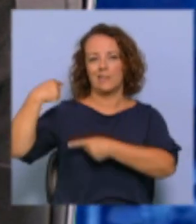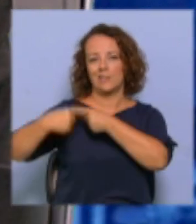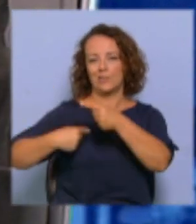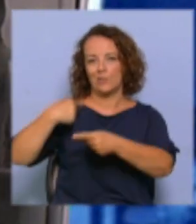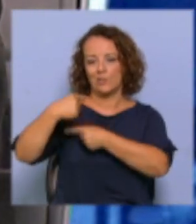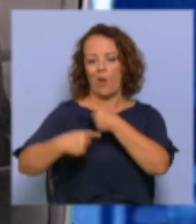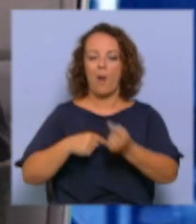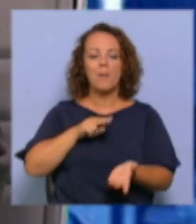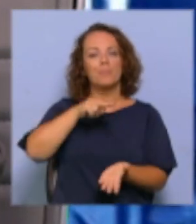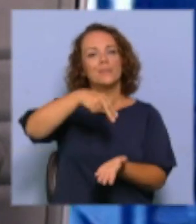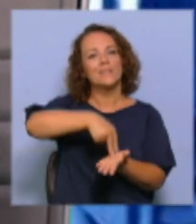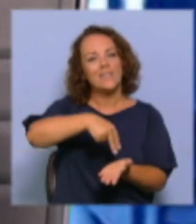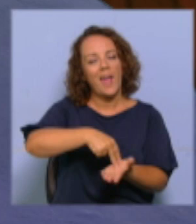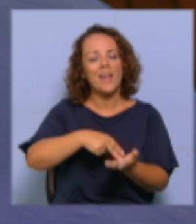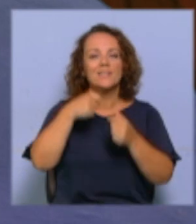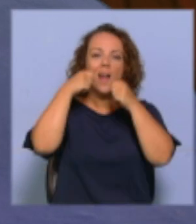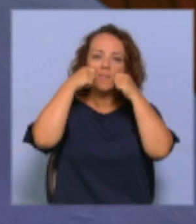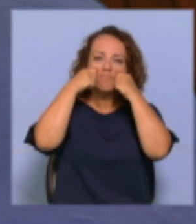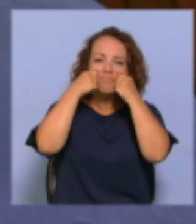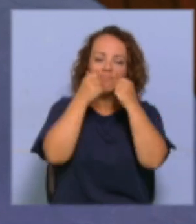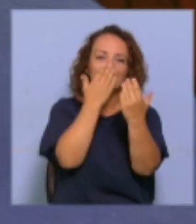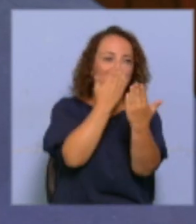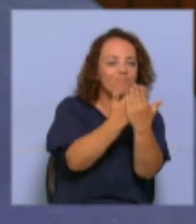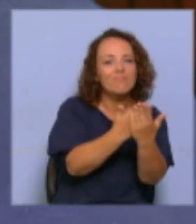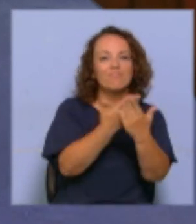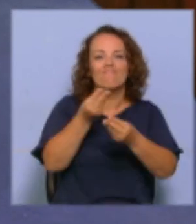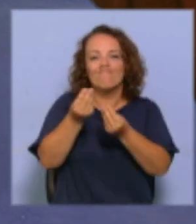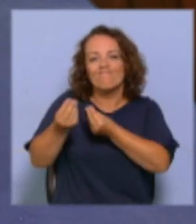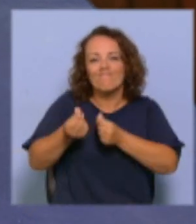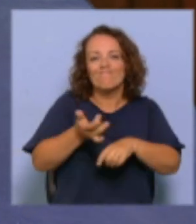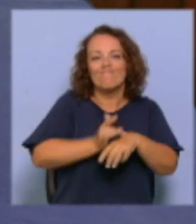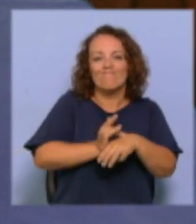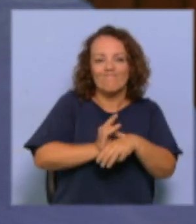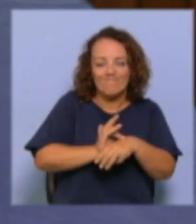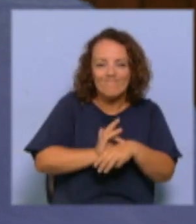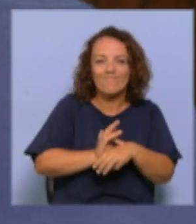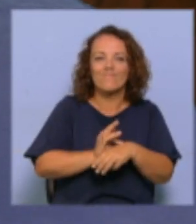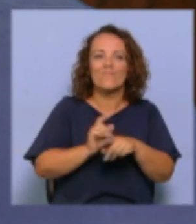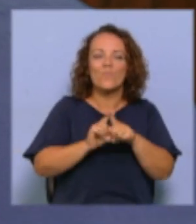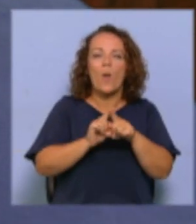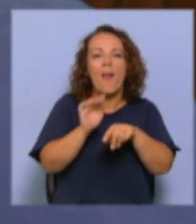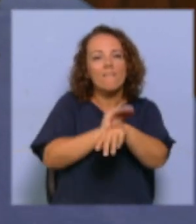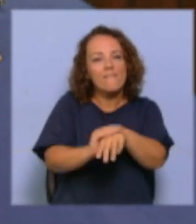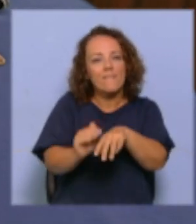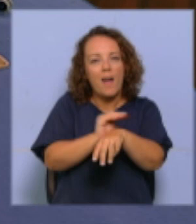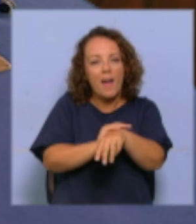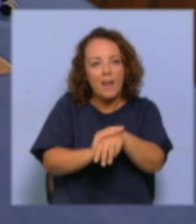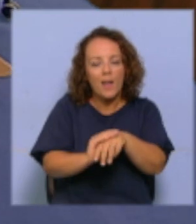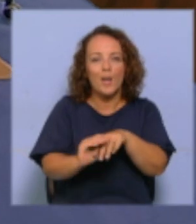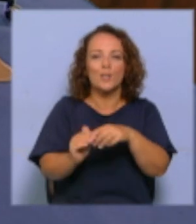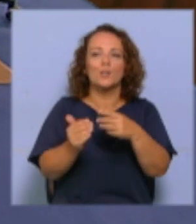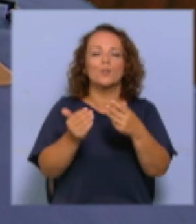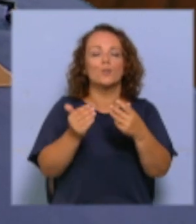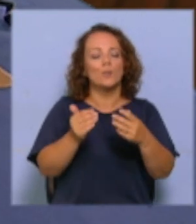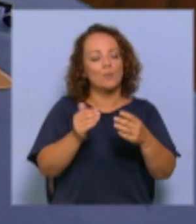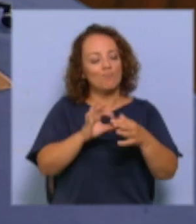tradição presencial, corporal, visível, sensível, na pastoral, há toda aquela afetividade que muitas vezes se